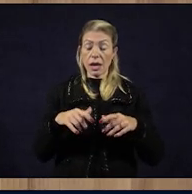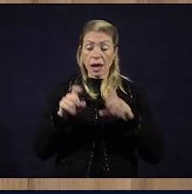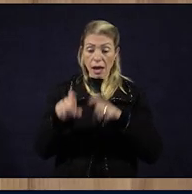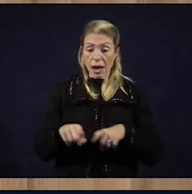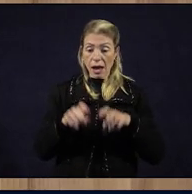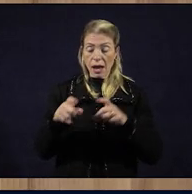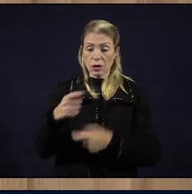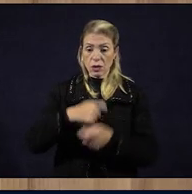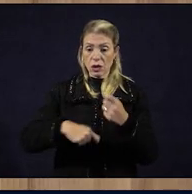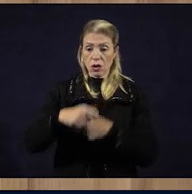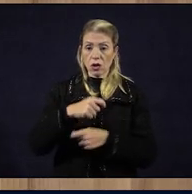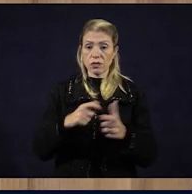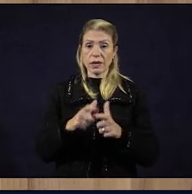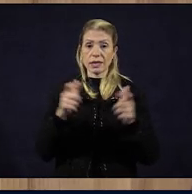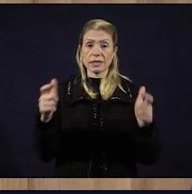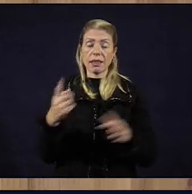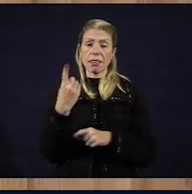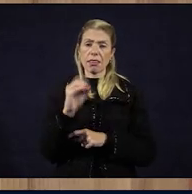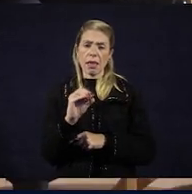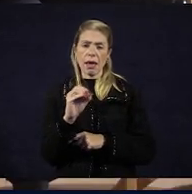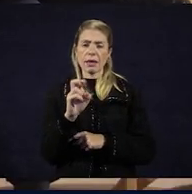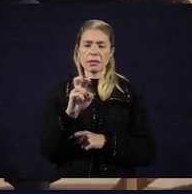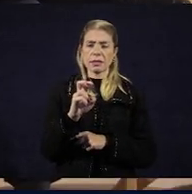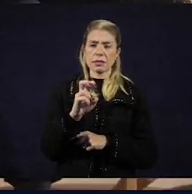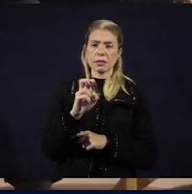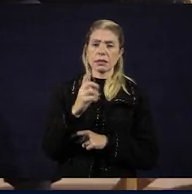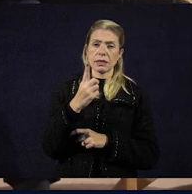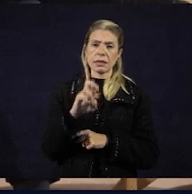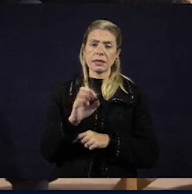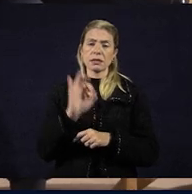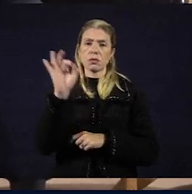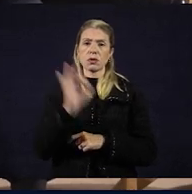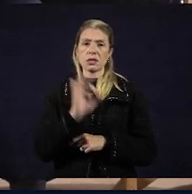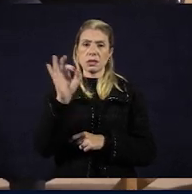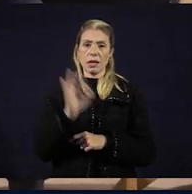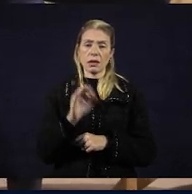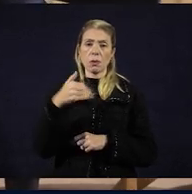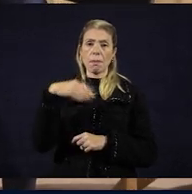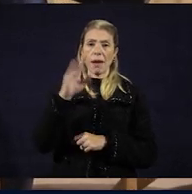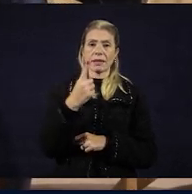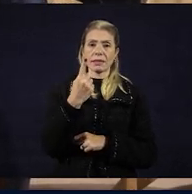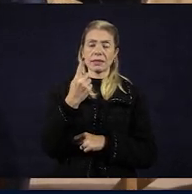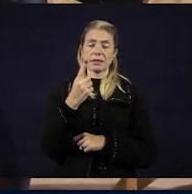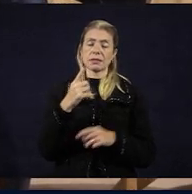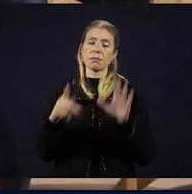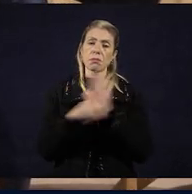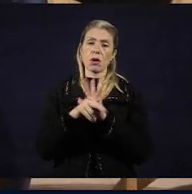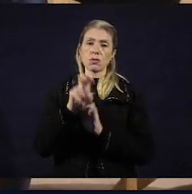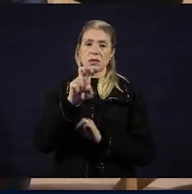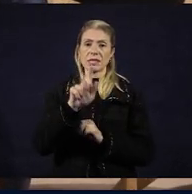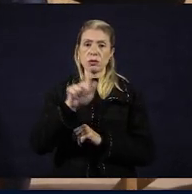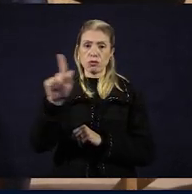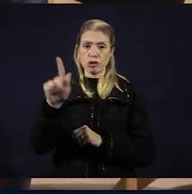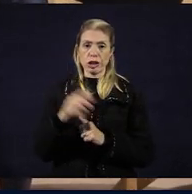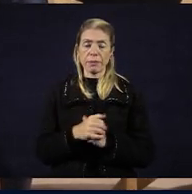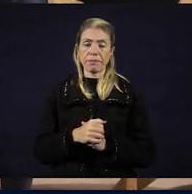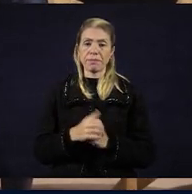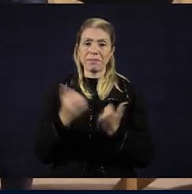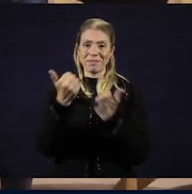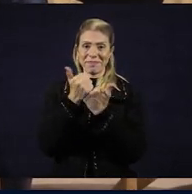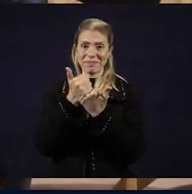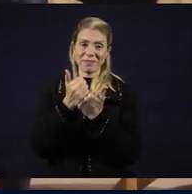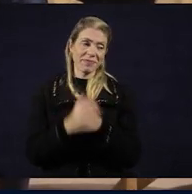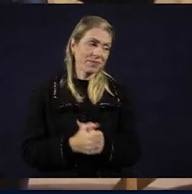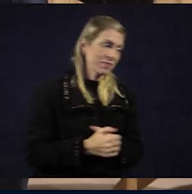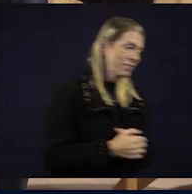10 e 20% com 5g tema também que a gente escuta bastante quando discuta falar